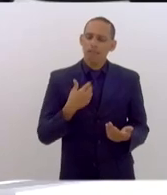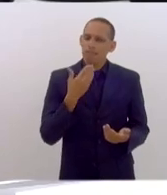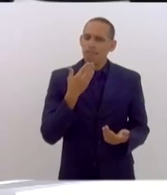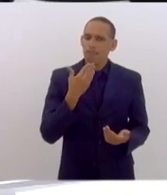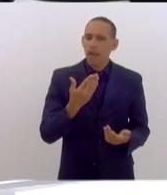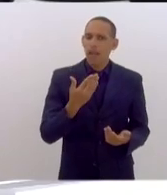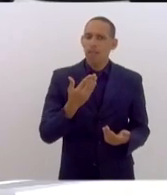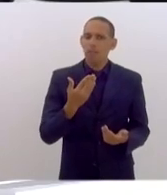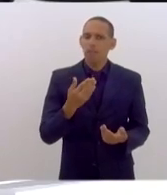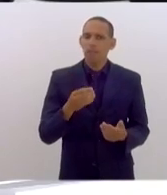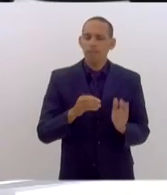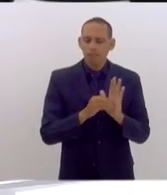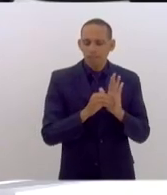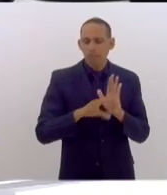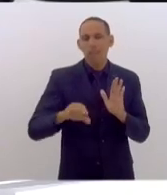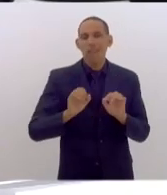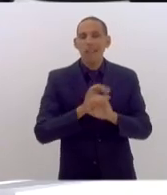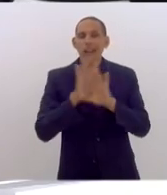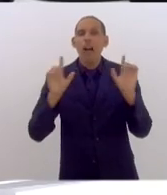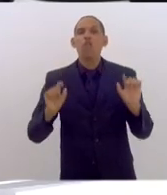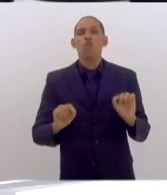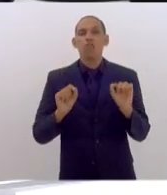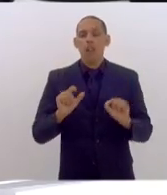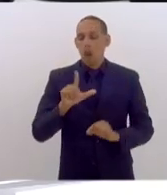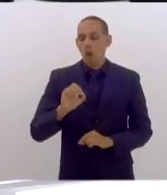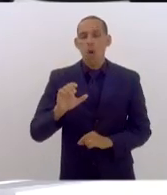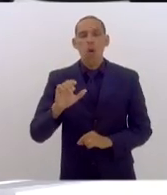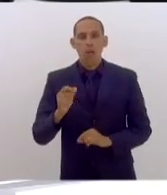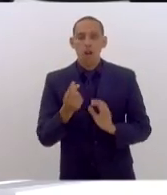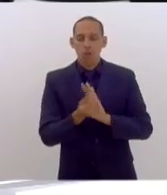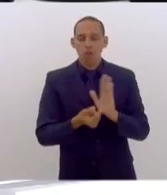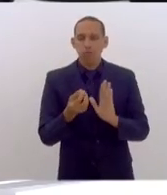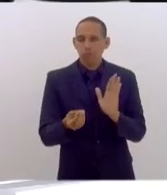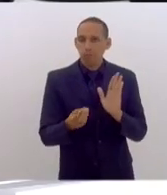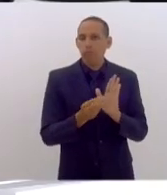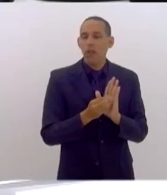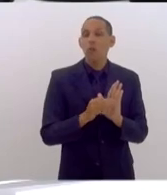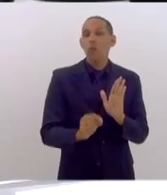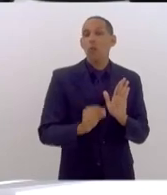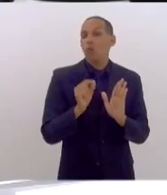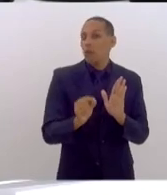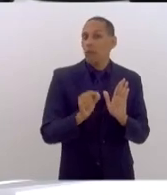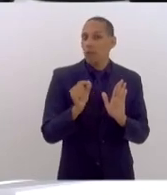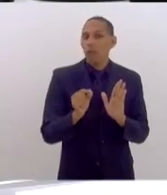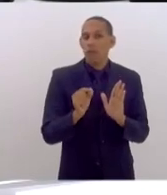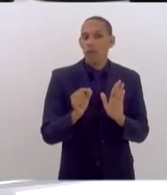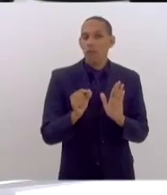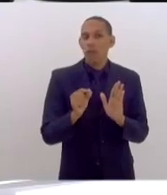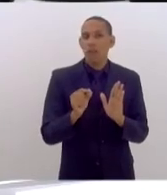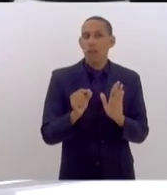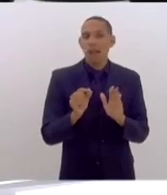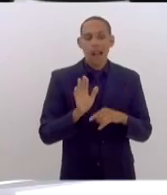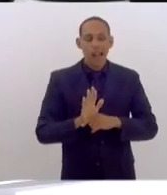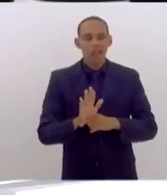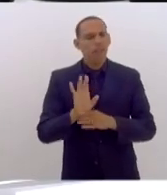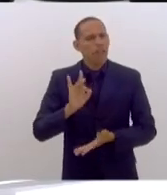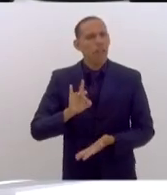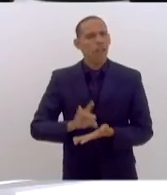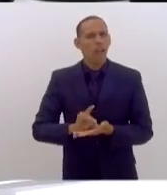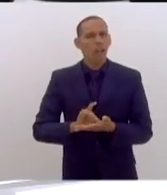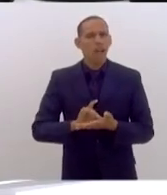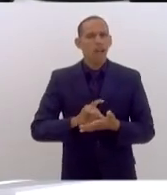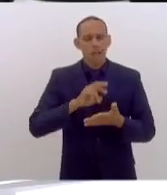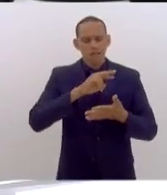de alocação de recursos na lua Para viabilizar de fato para que essas resoluções